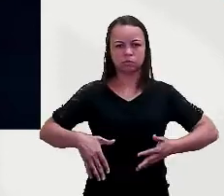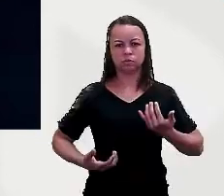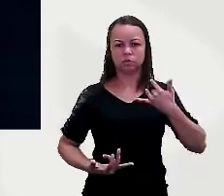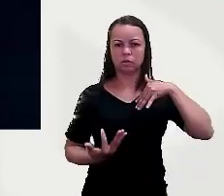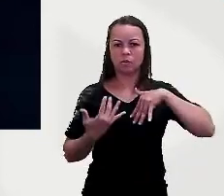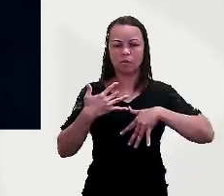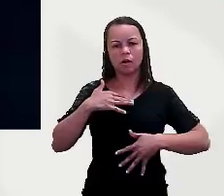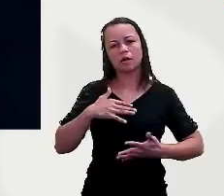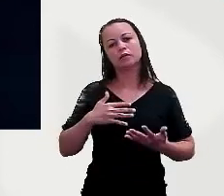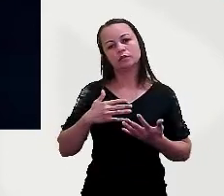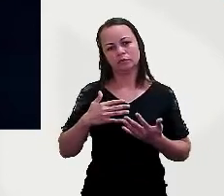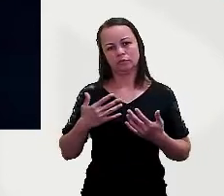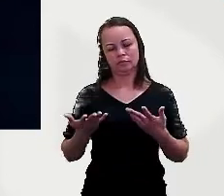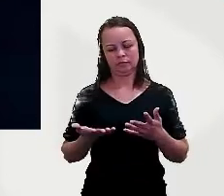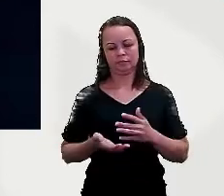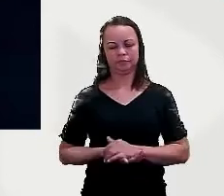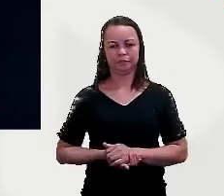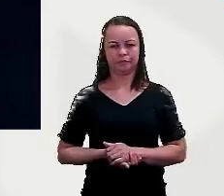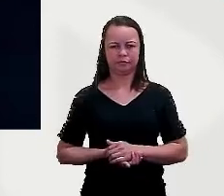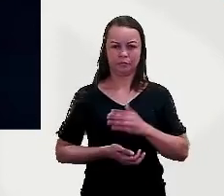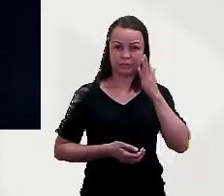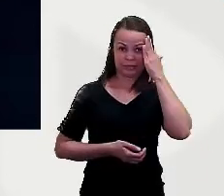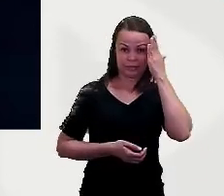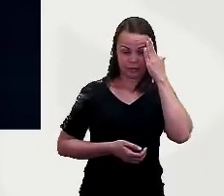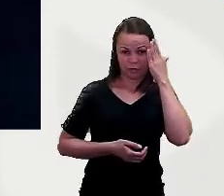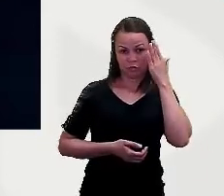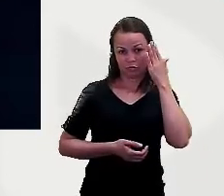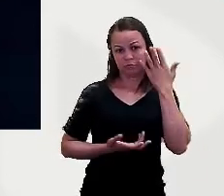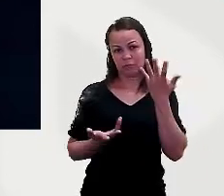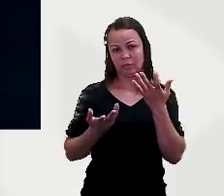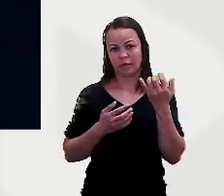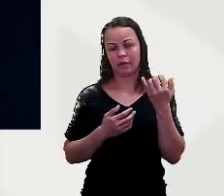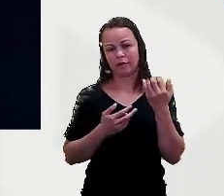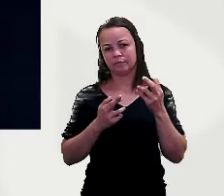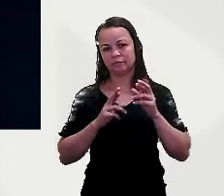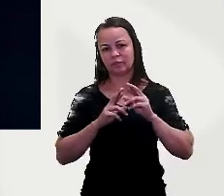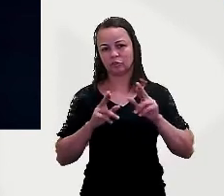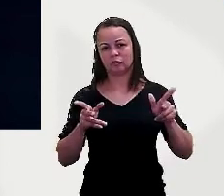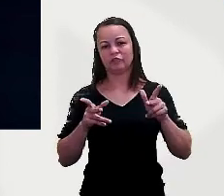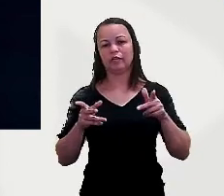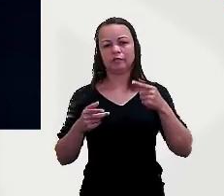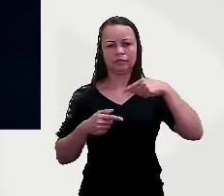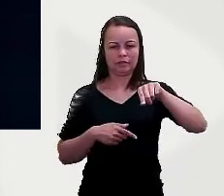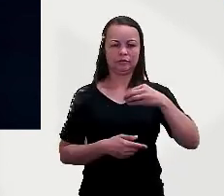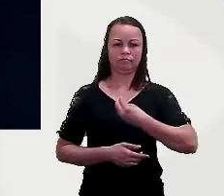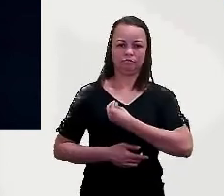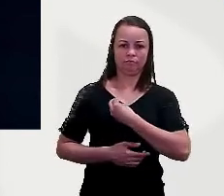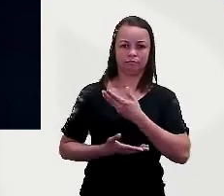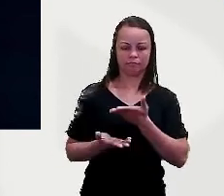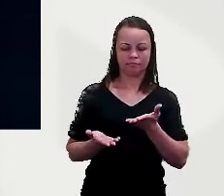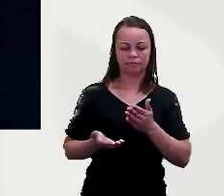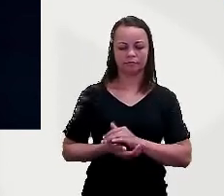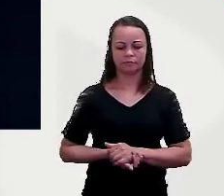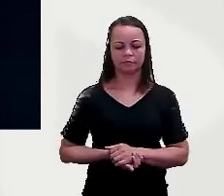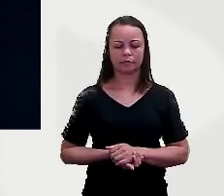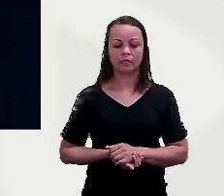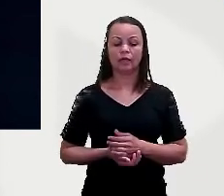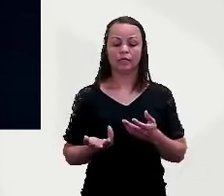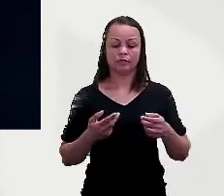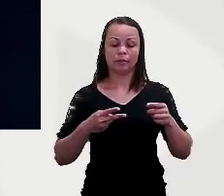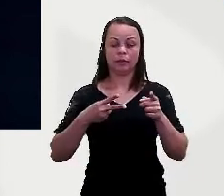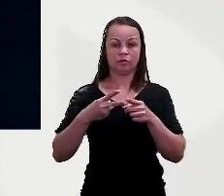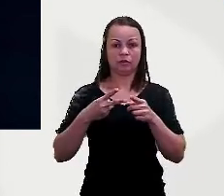endógeno, do meio interno. Entendeu isso? Faz toda a diferença. E as chamadas funções